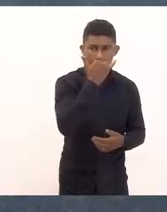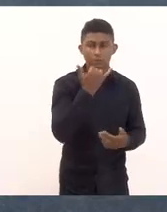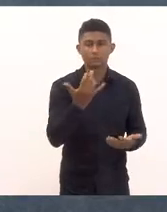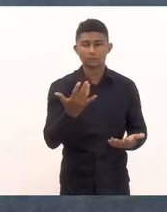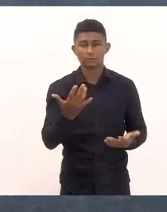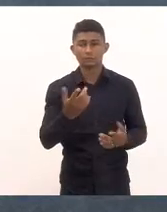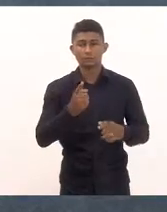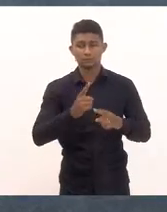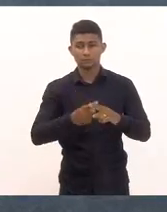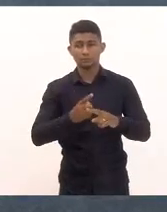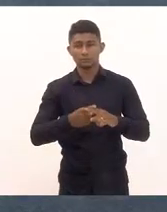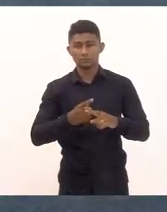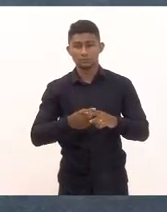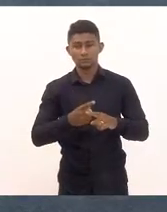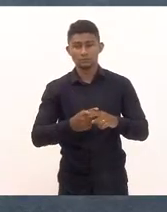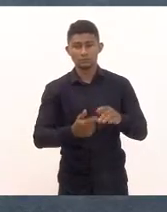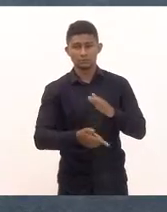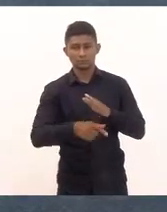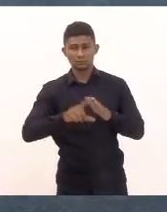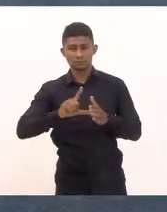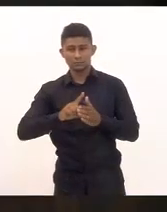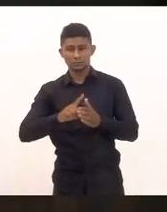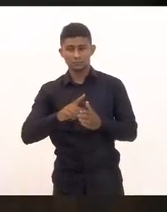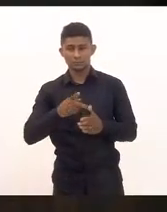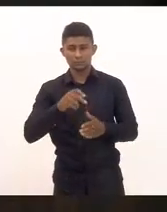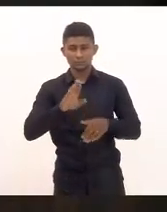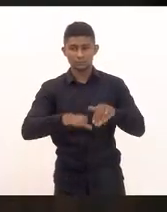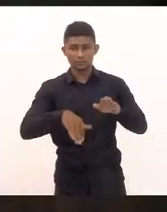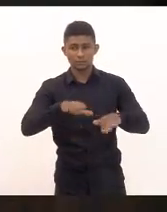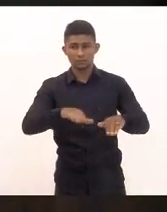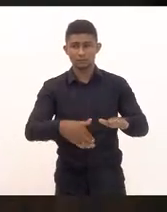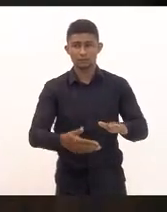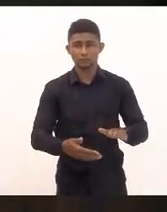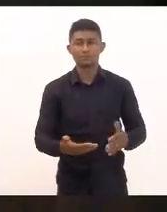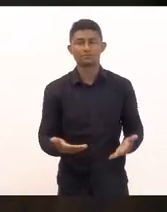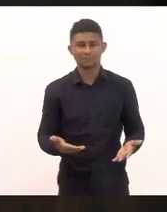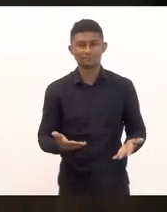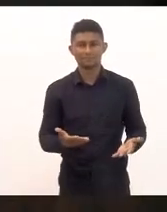cavaste com os teus próprios pés. Exatamente.